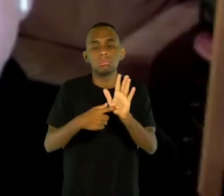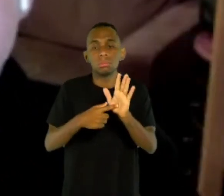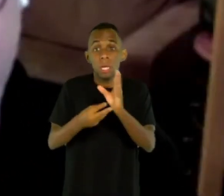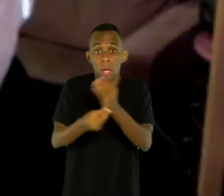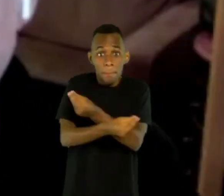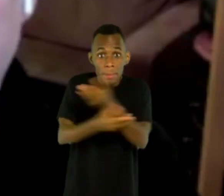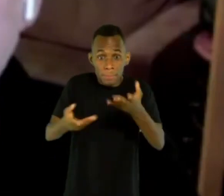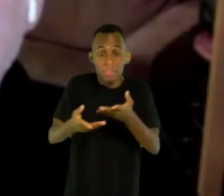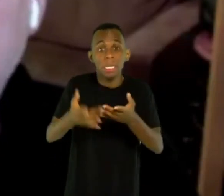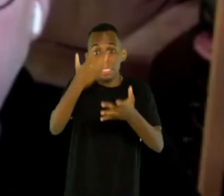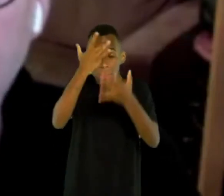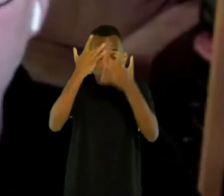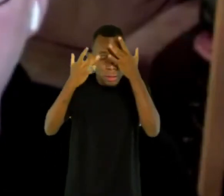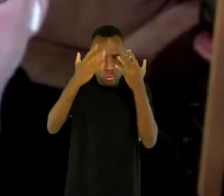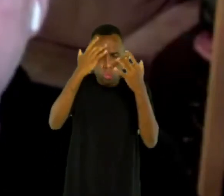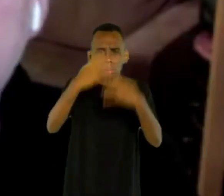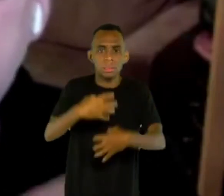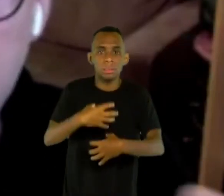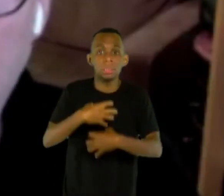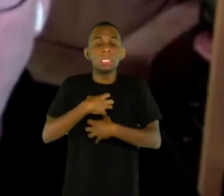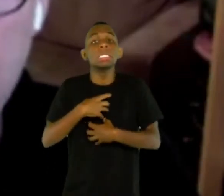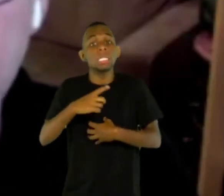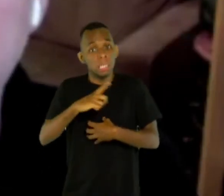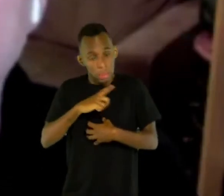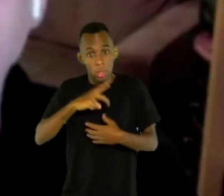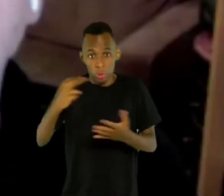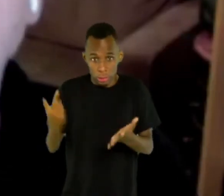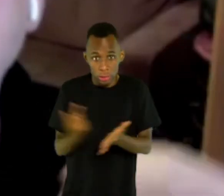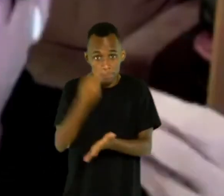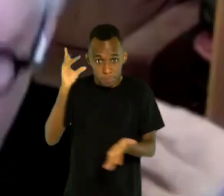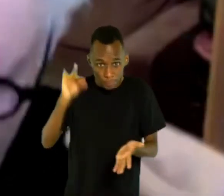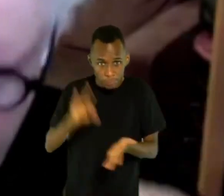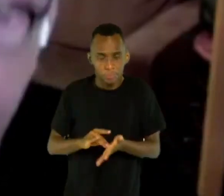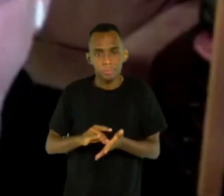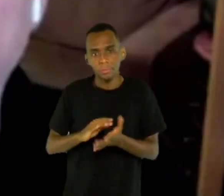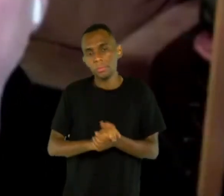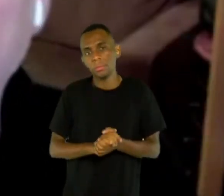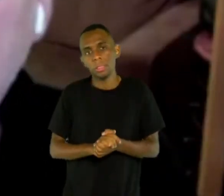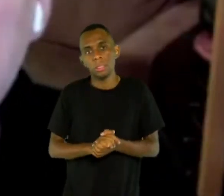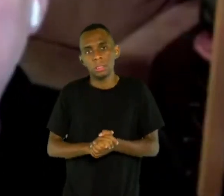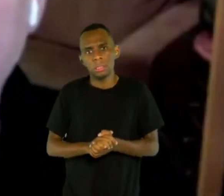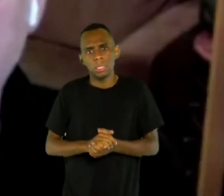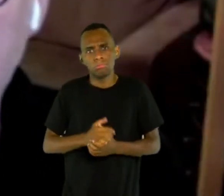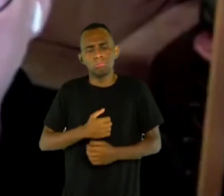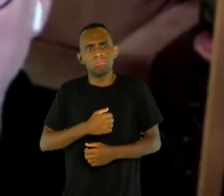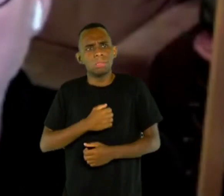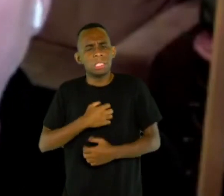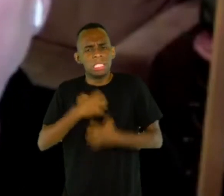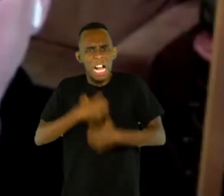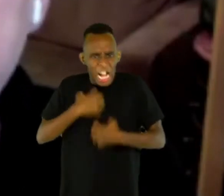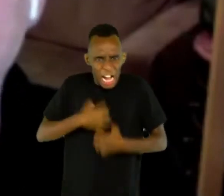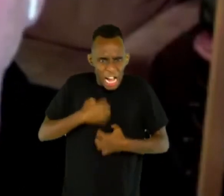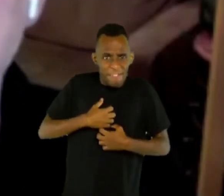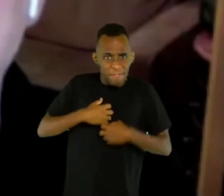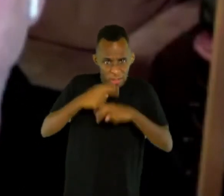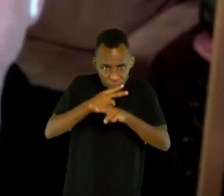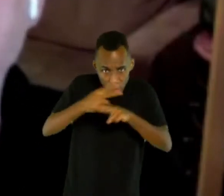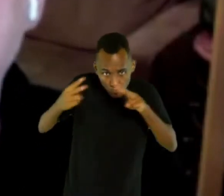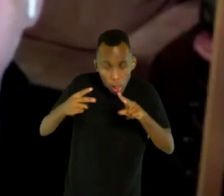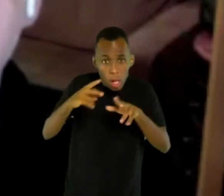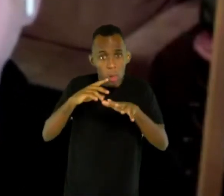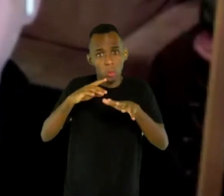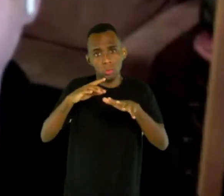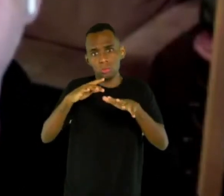tem efeitos concretos, né? Quer dizer, mesmo o ódio digital te produz efeitos